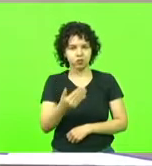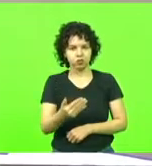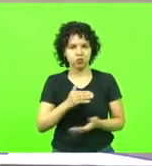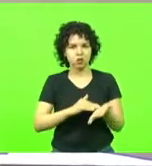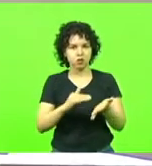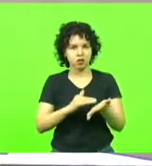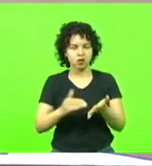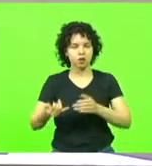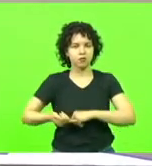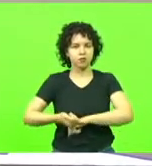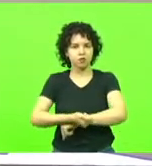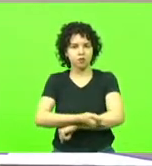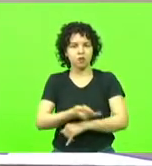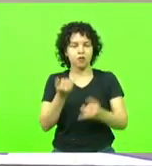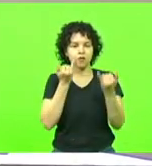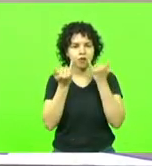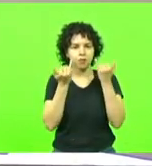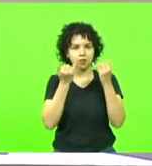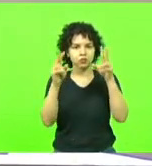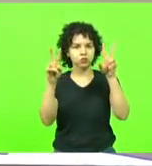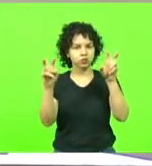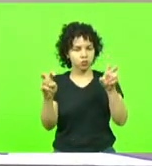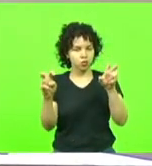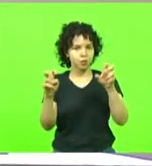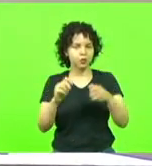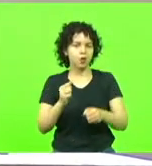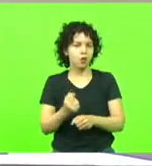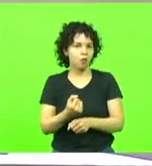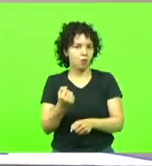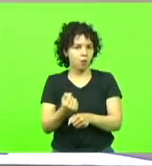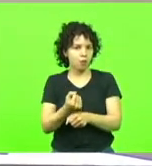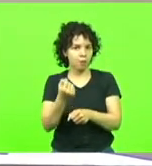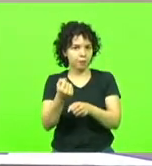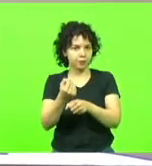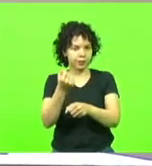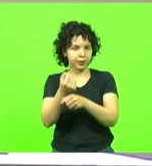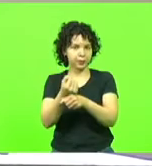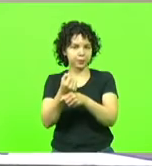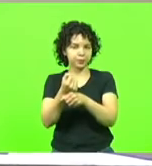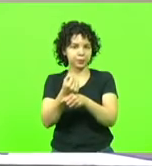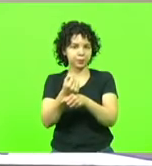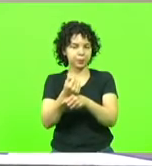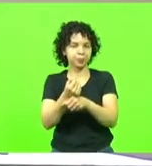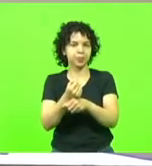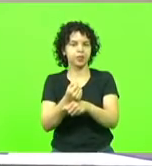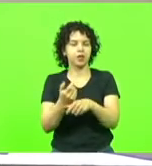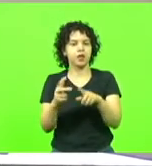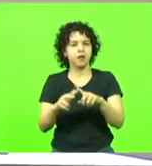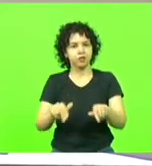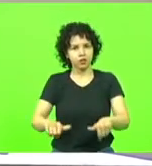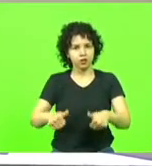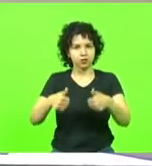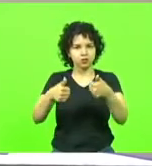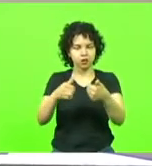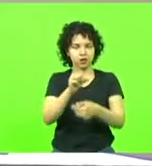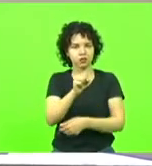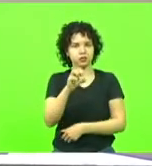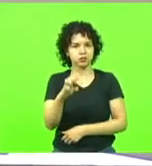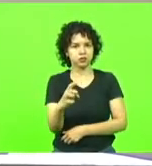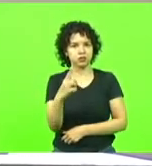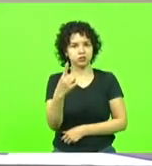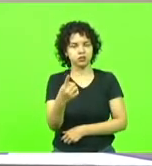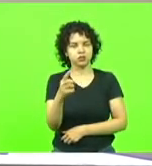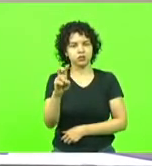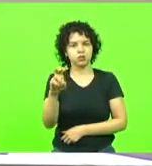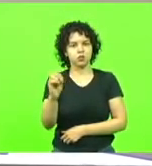informações acerca da realização de obra de revitalização da SC-150 entre